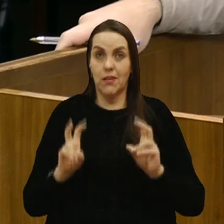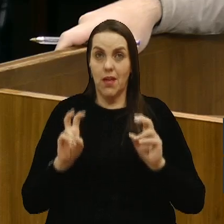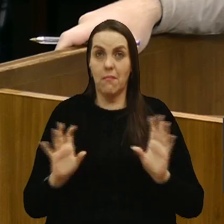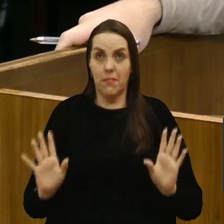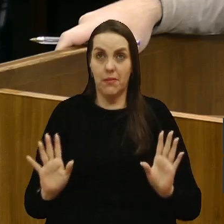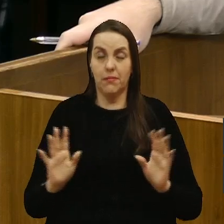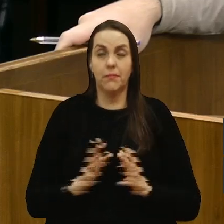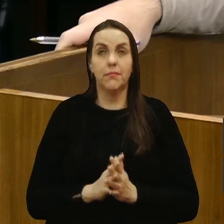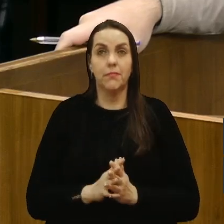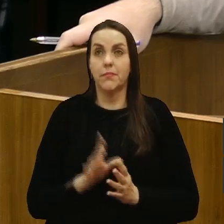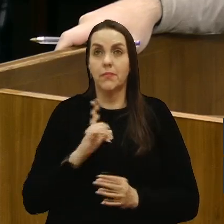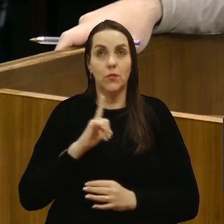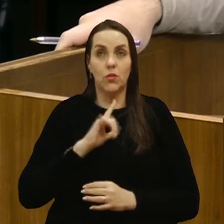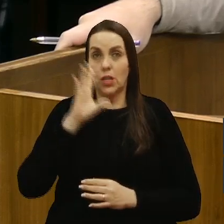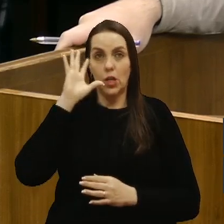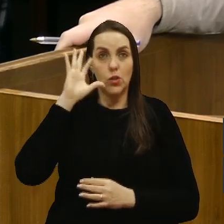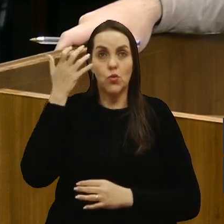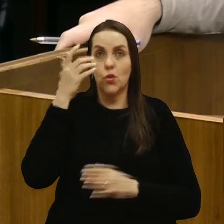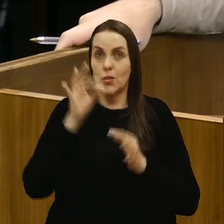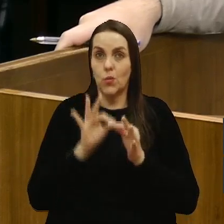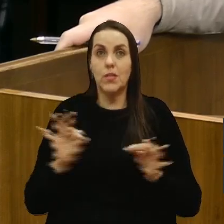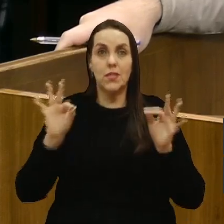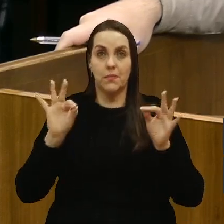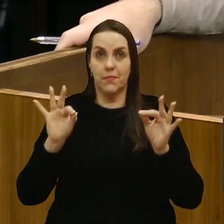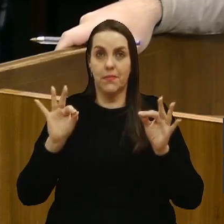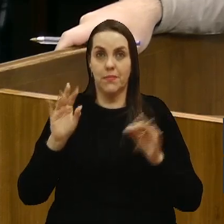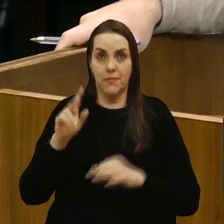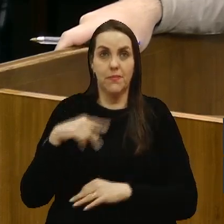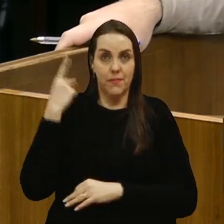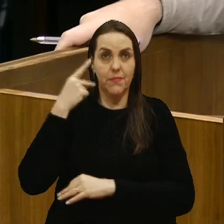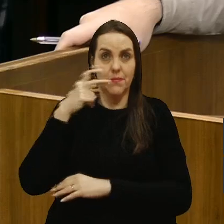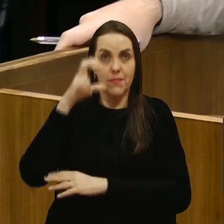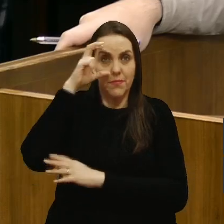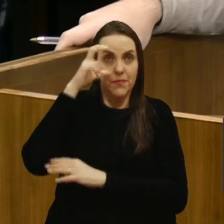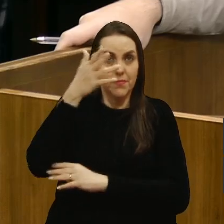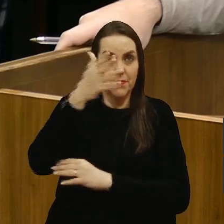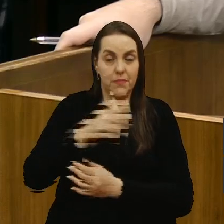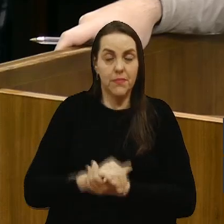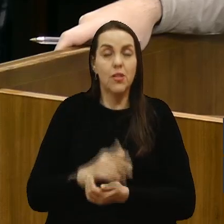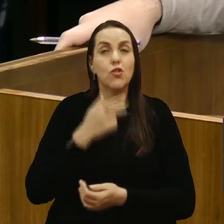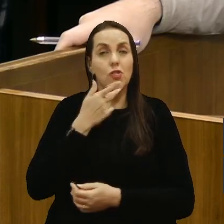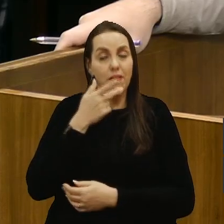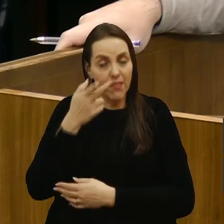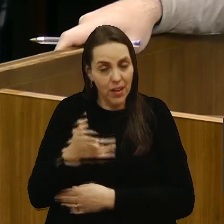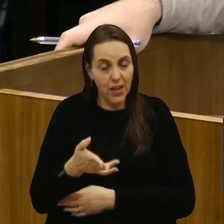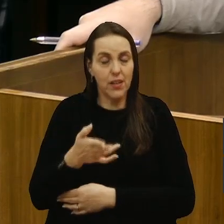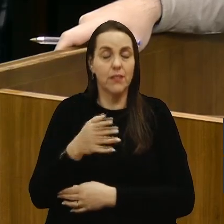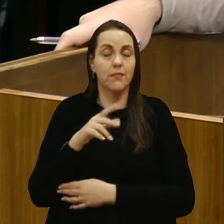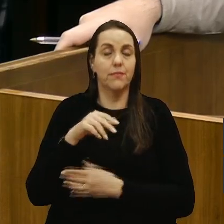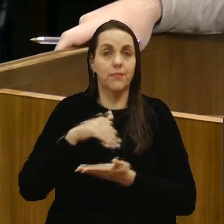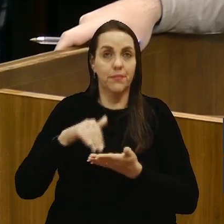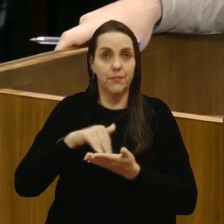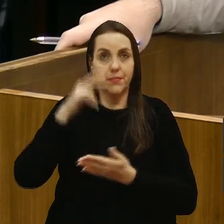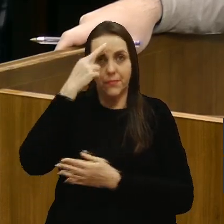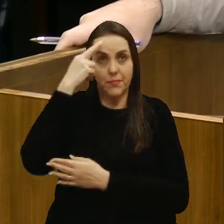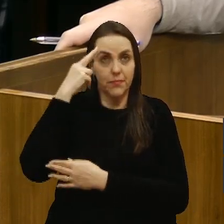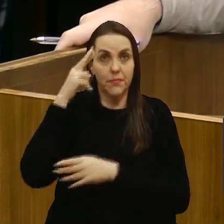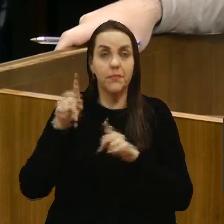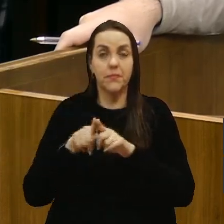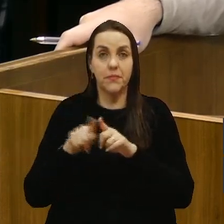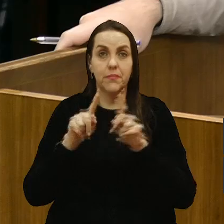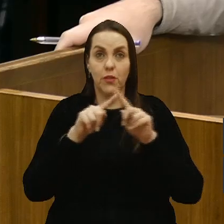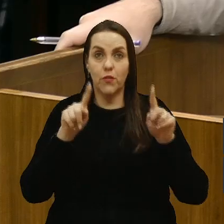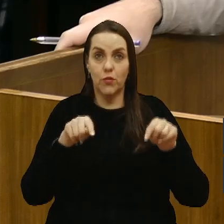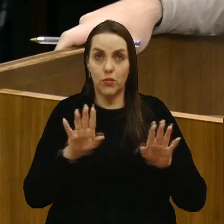problema complexo não existe solução simples, vereadora Sandra. Então eu já falei para o secretário Rafael e falei para os servidores,